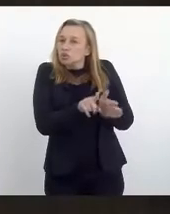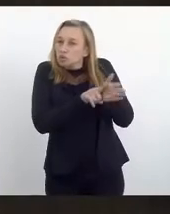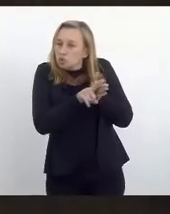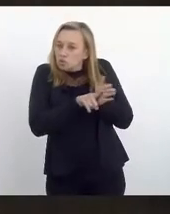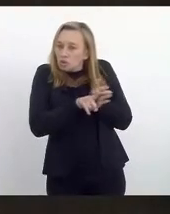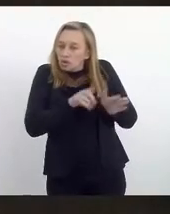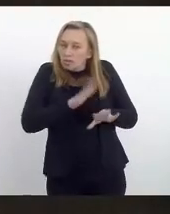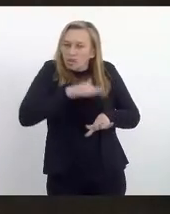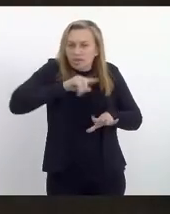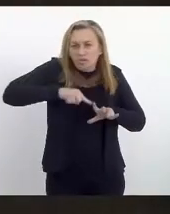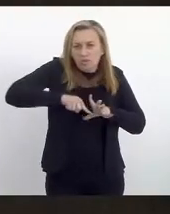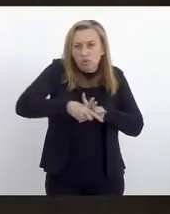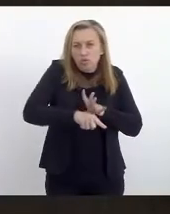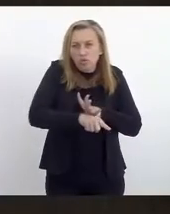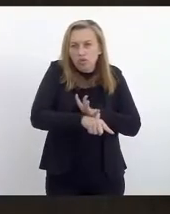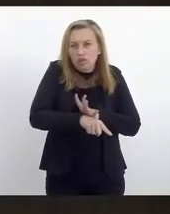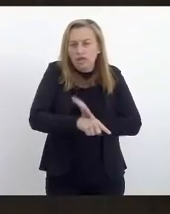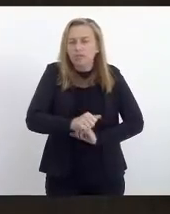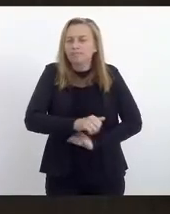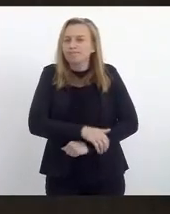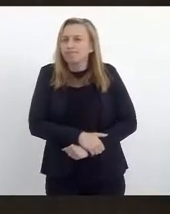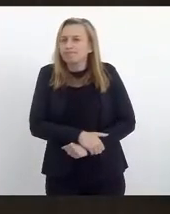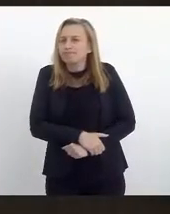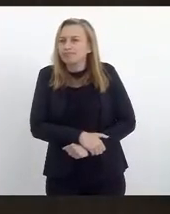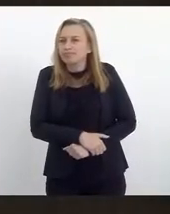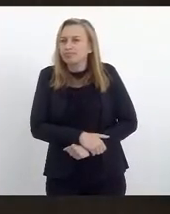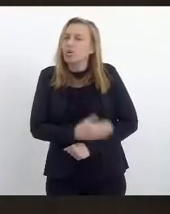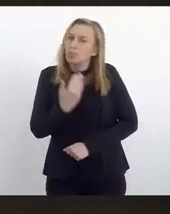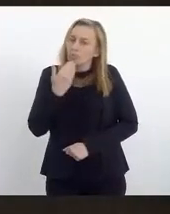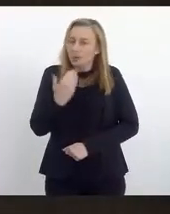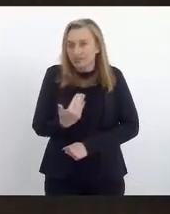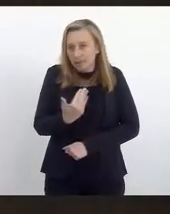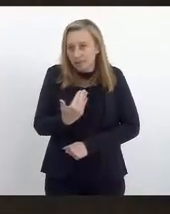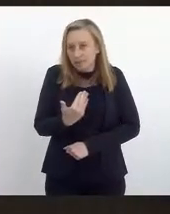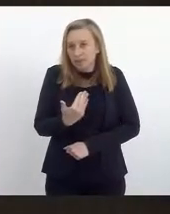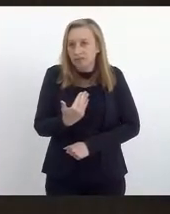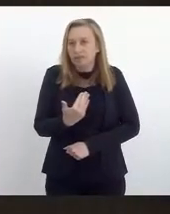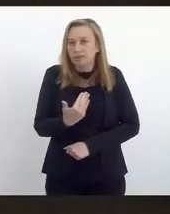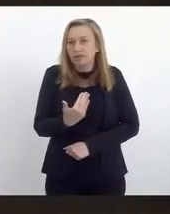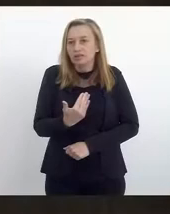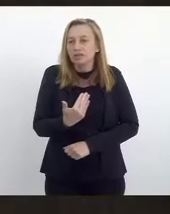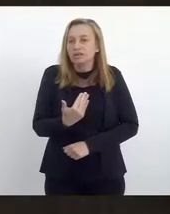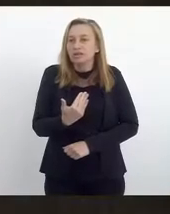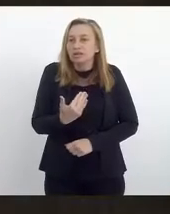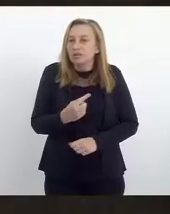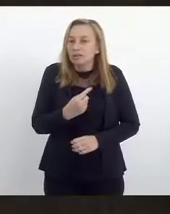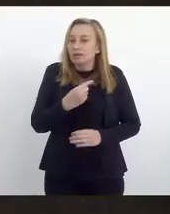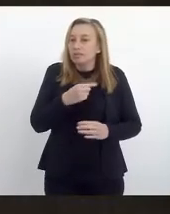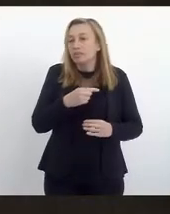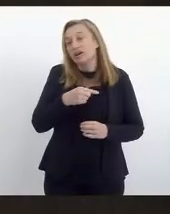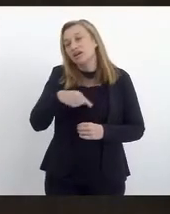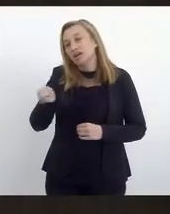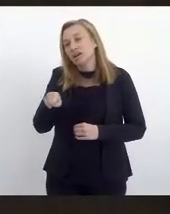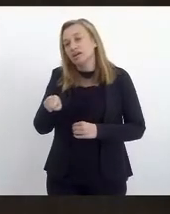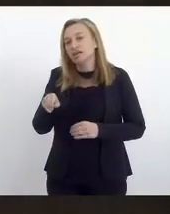pouco mais aprofundada, eu solicitaria a Vossa Excelência para remetê-lo à CCJ antes